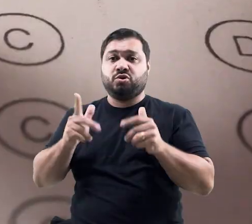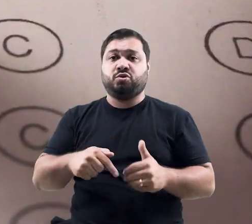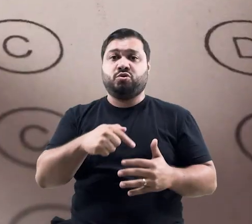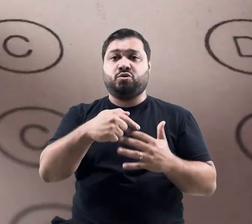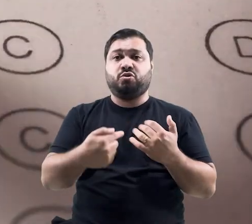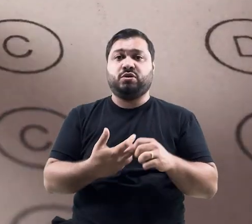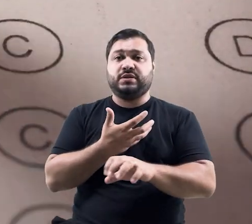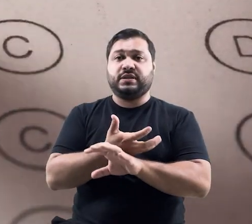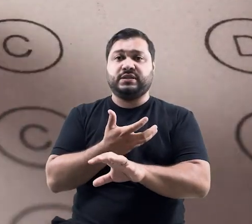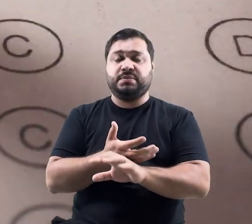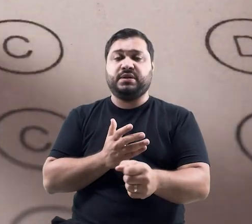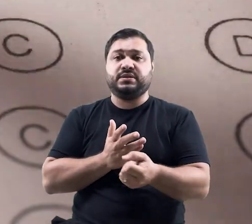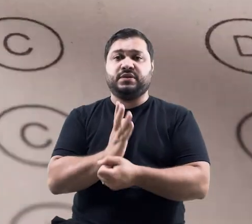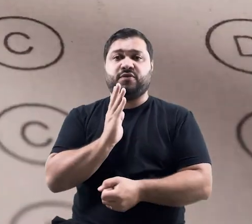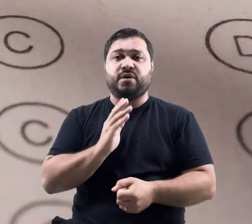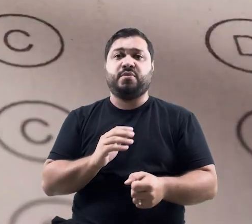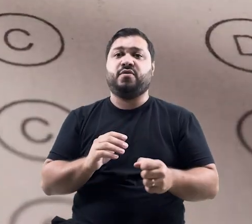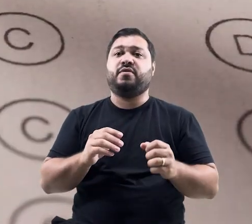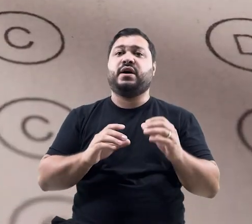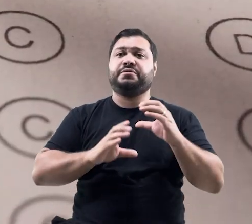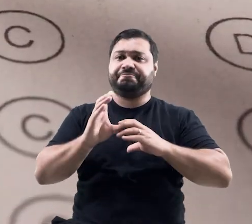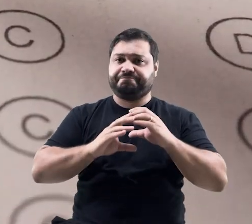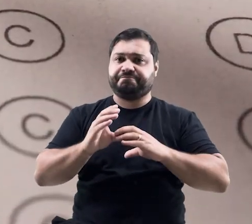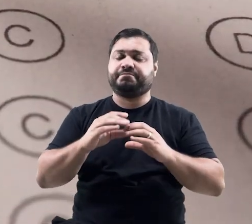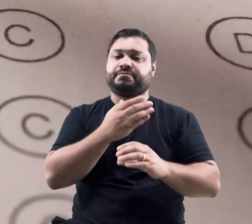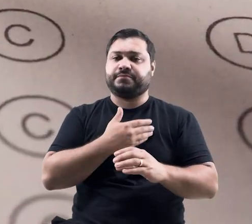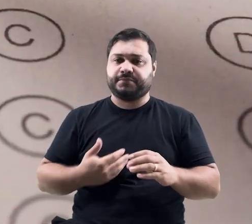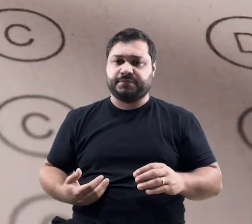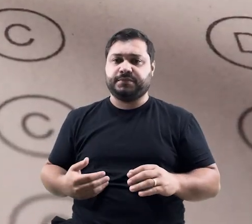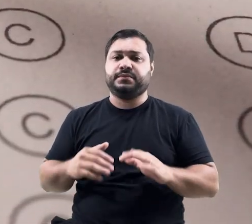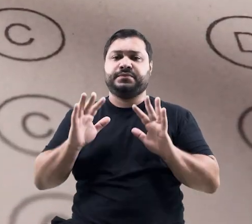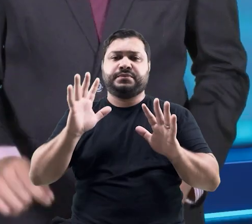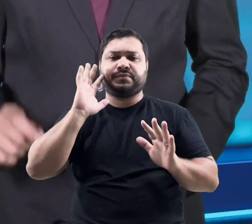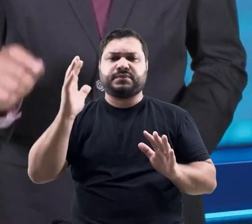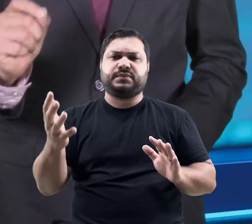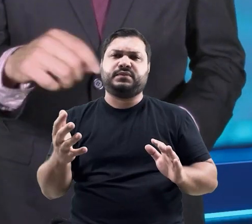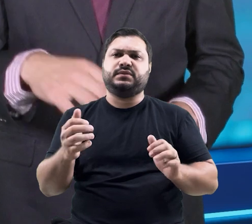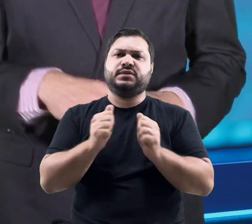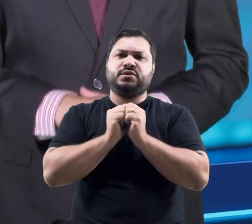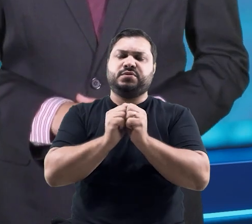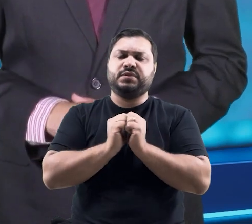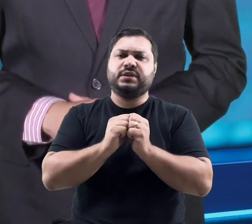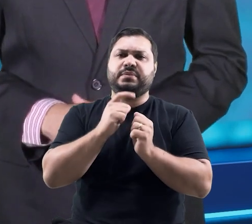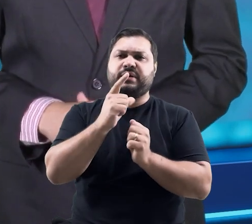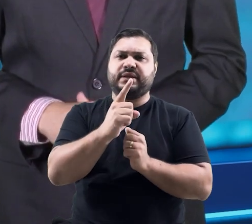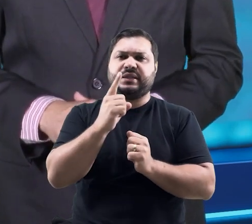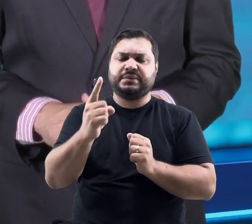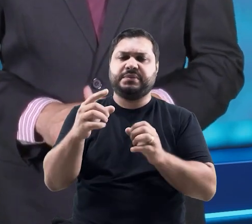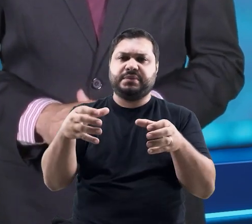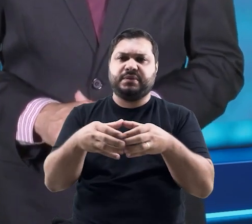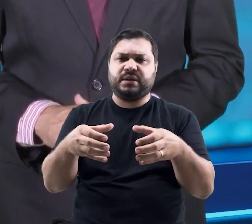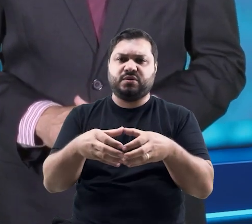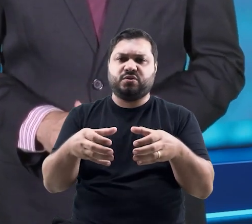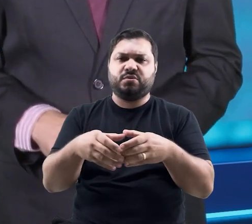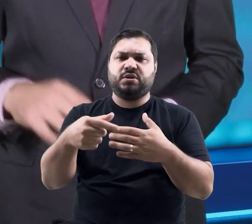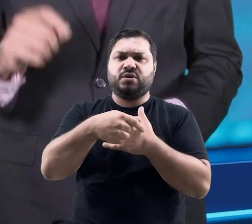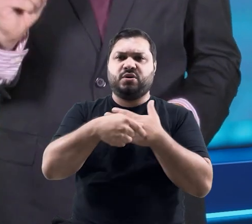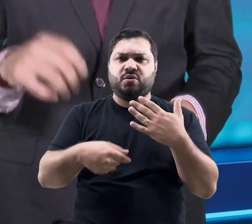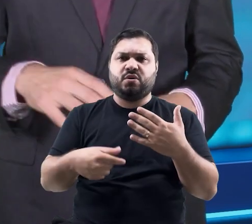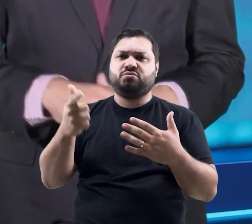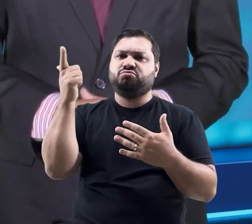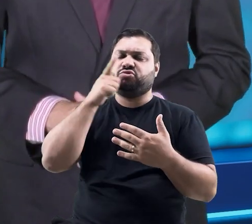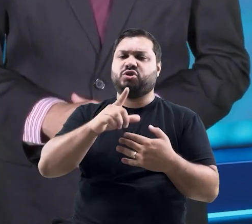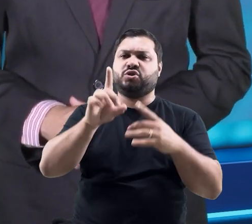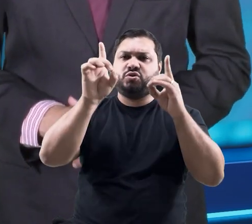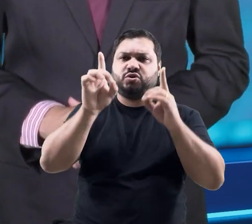êxito todas as disciplinas e foi aprovado em concurso público. Com essa decisão, acompanhada pela 11ª turma,